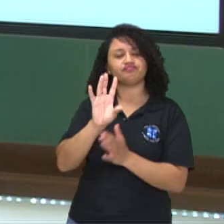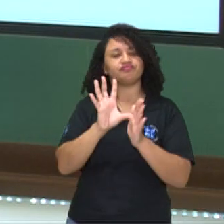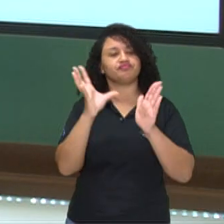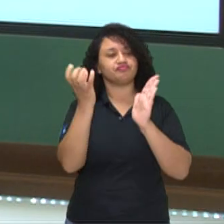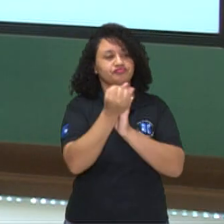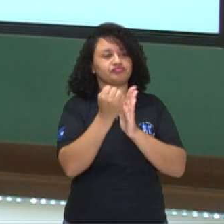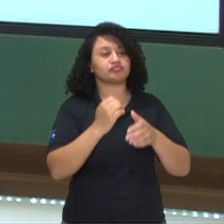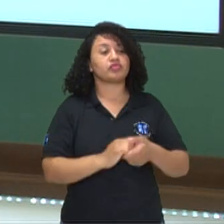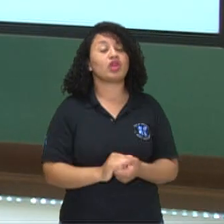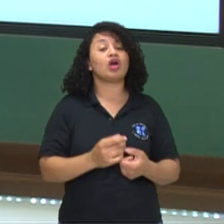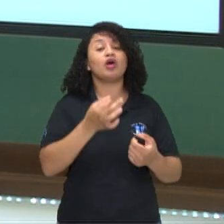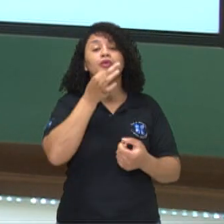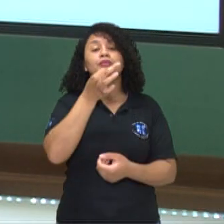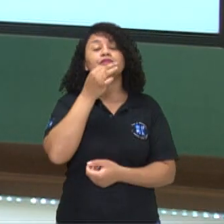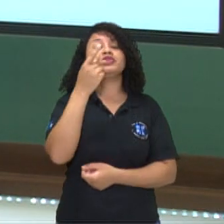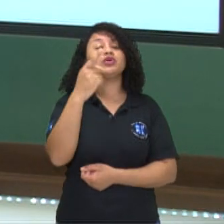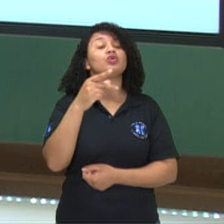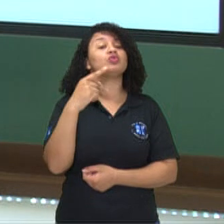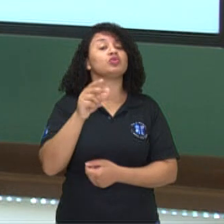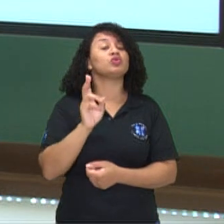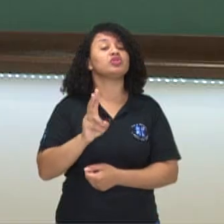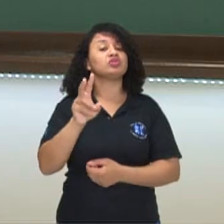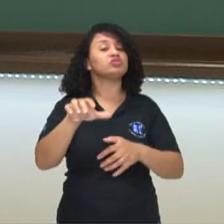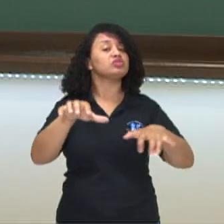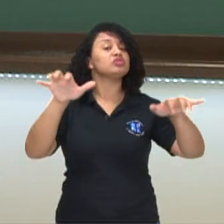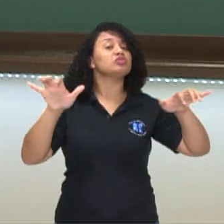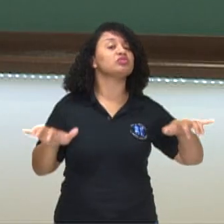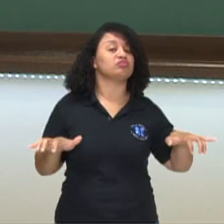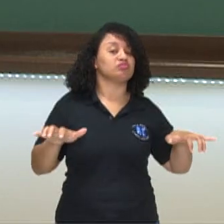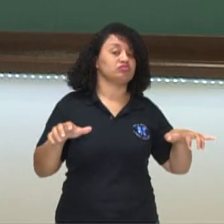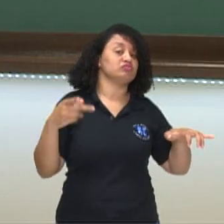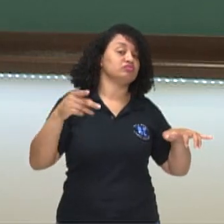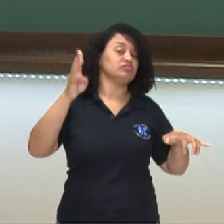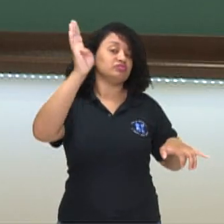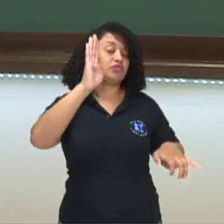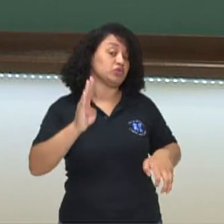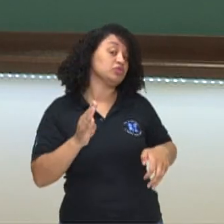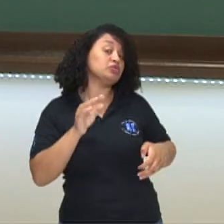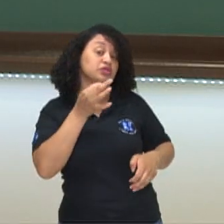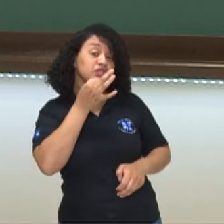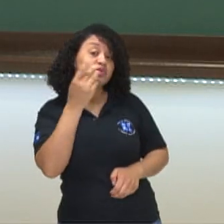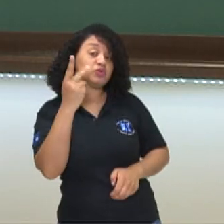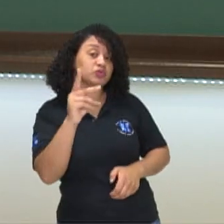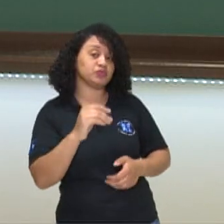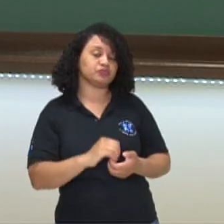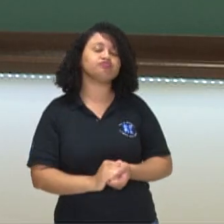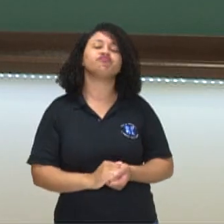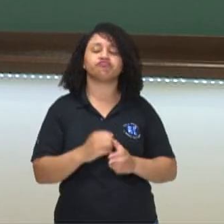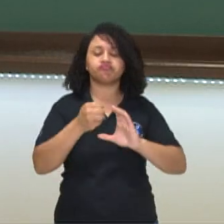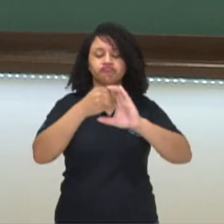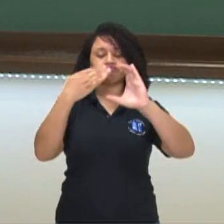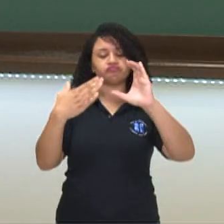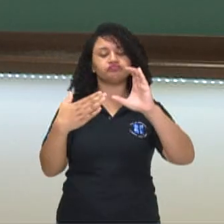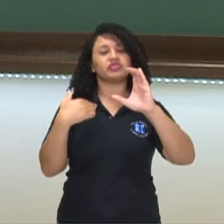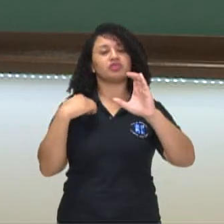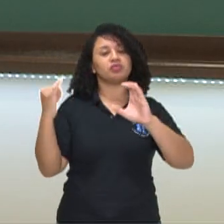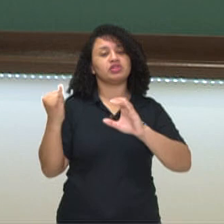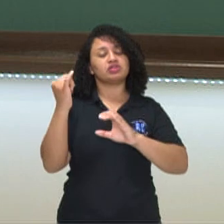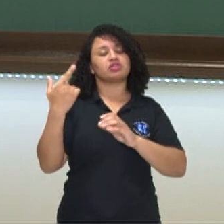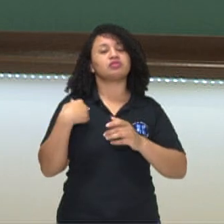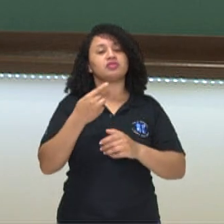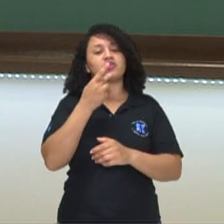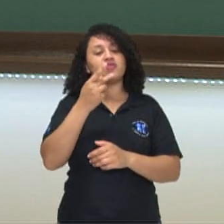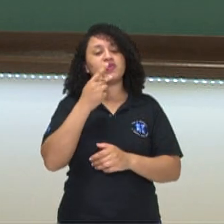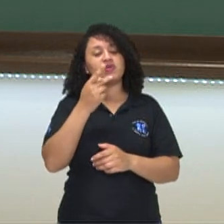a manutenção da monarquia no Brasil, né? Um dos aspectos que nós podemos citar sobre a manutenção da monarquia no